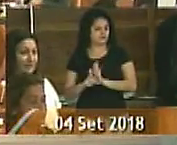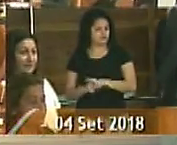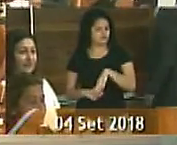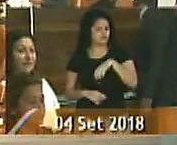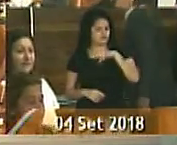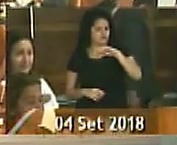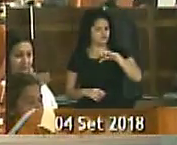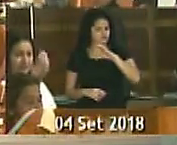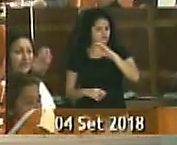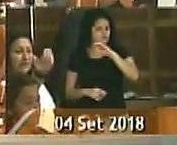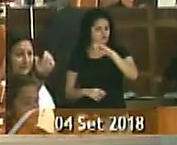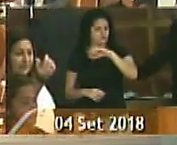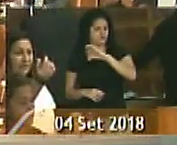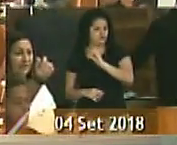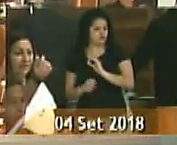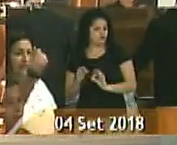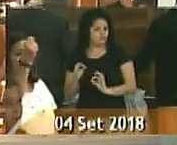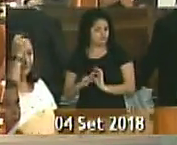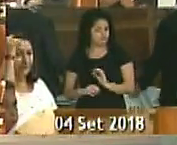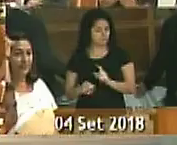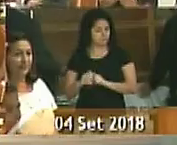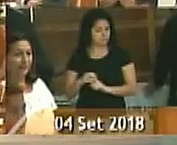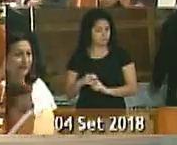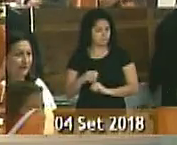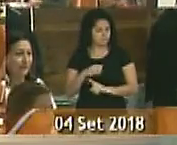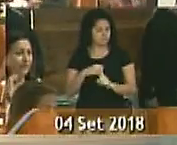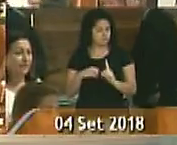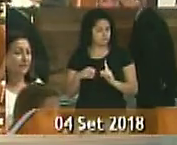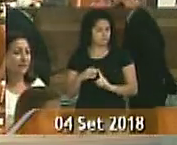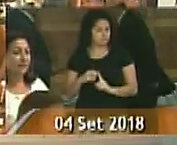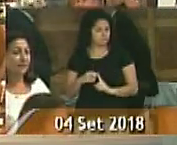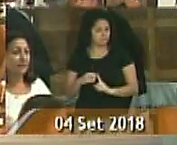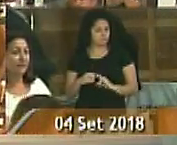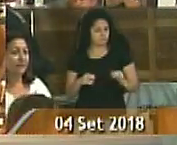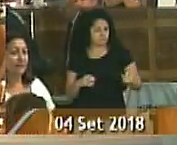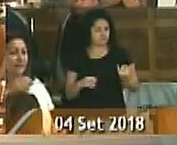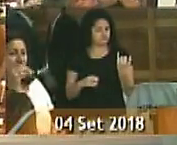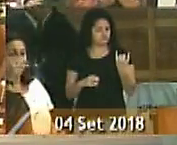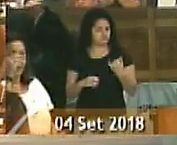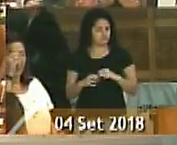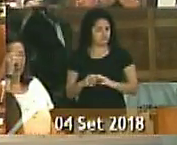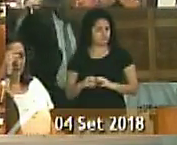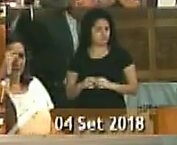uma organização da sociedade civil de interesse público. Tem como